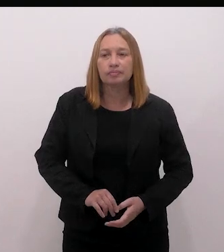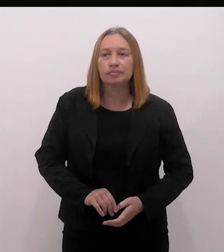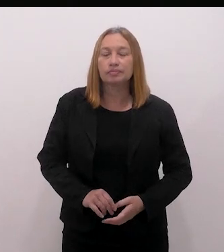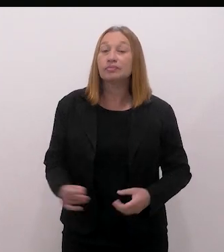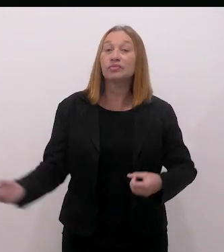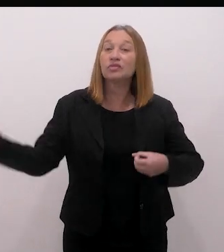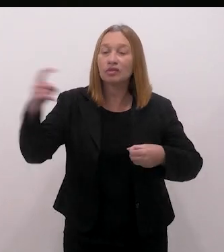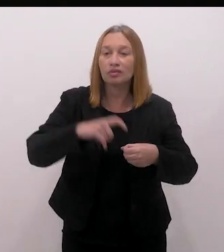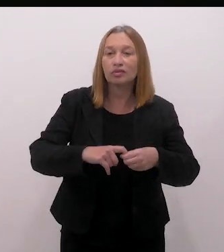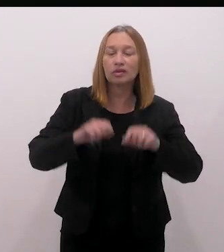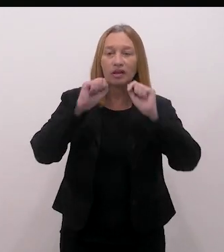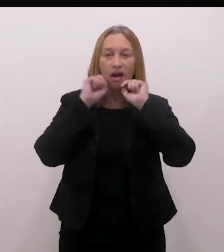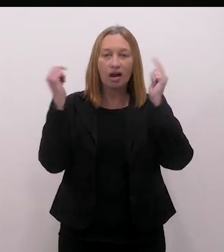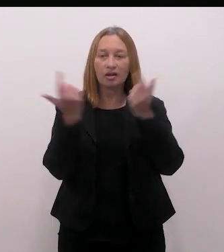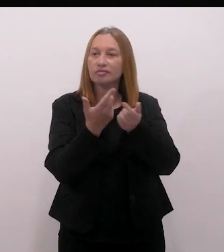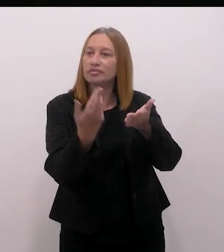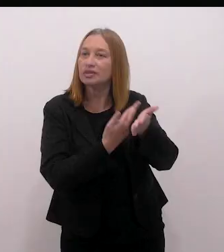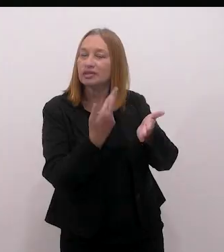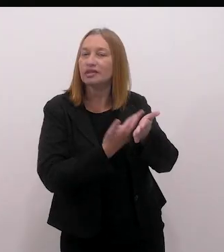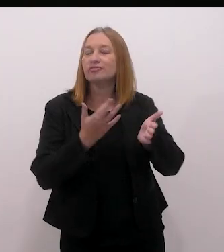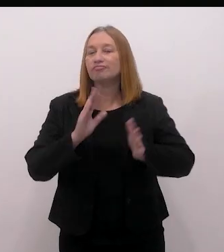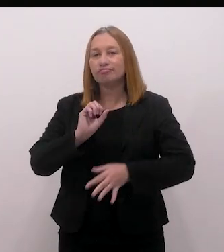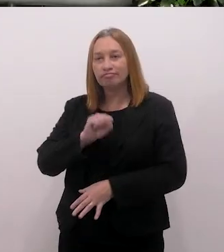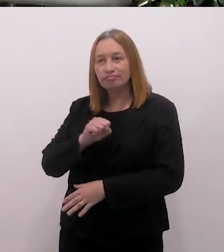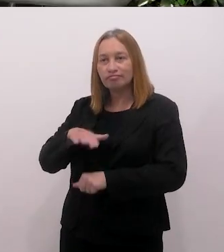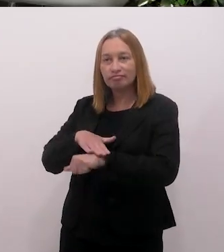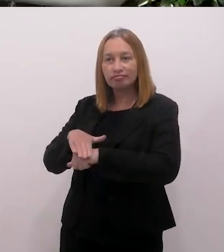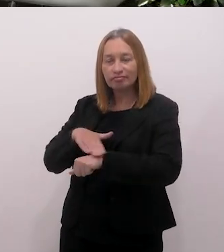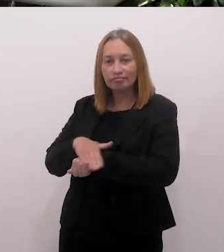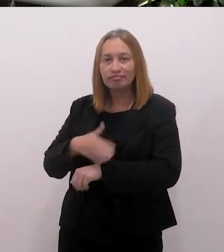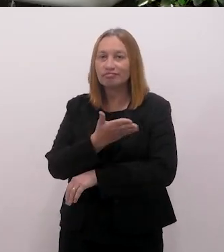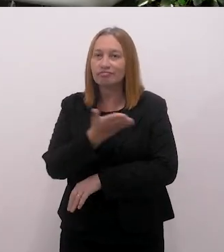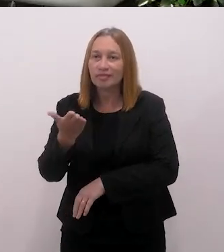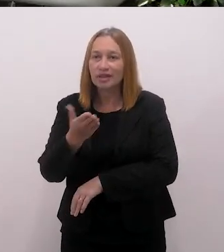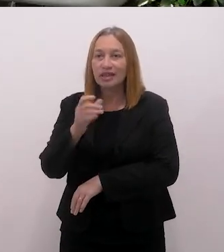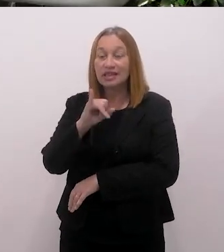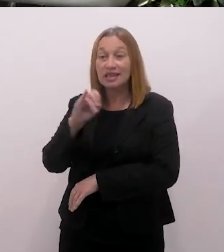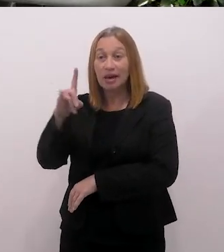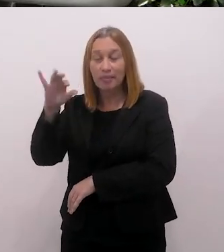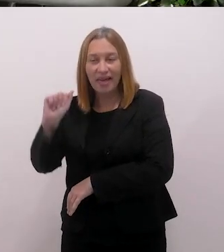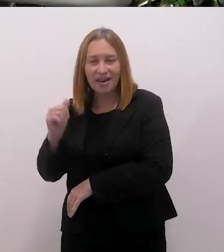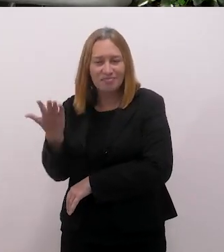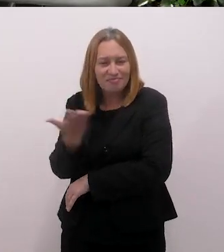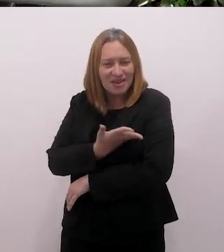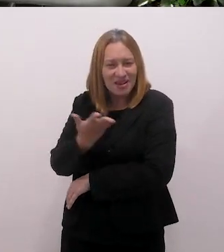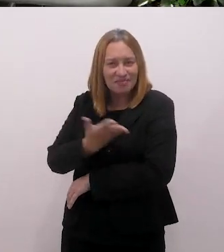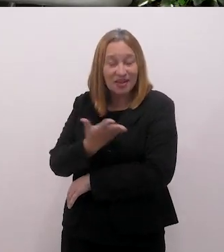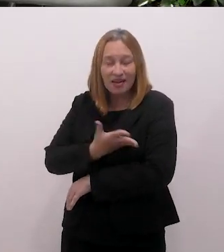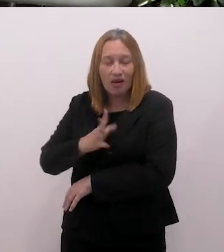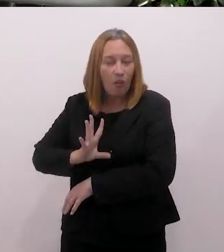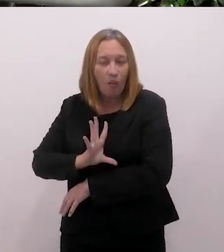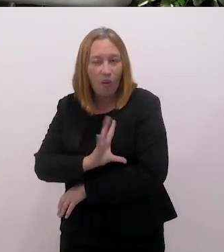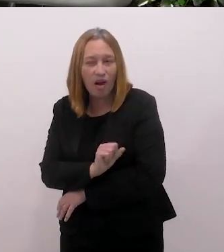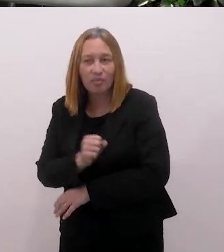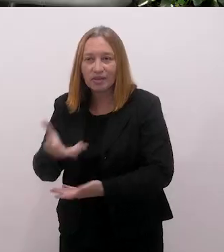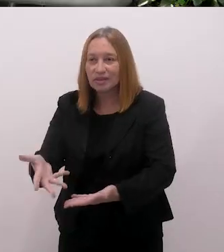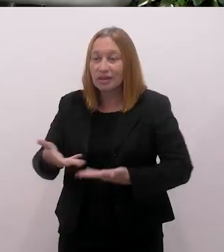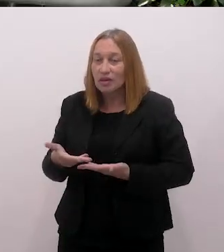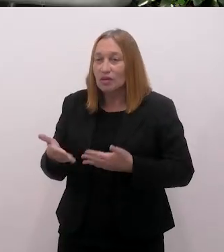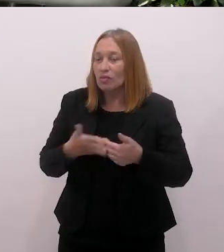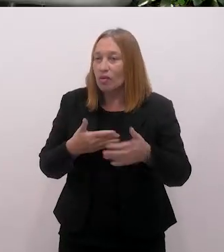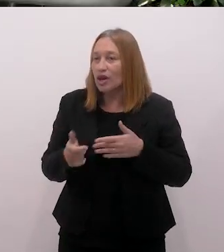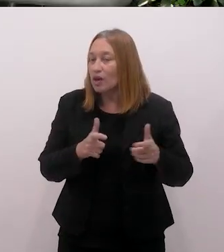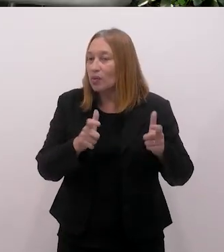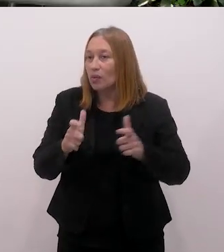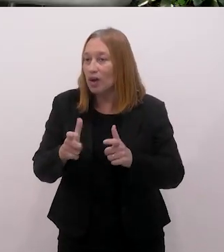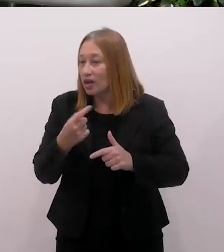De volta aqui no nosso Alerj Revista, agora sim a gente conversa com ela, Isabela Bicalho, minha querida amiga, que eu adoro receber. Por onde eu ando, eu